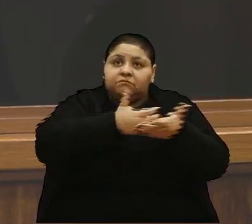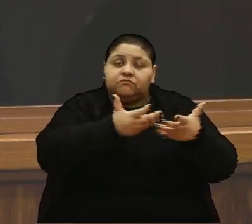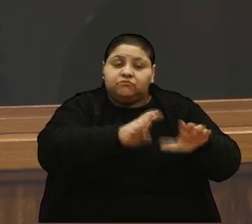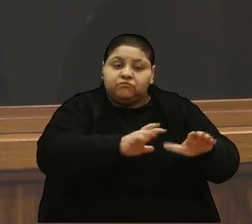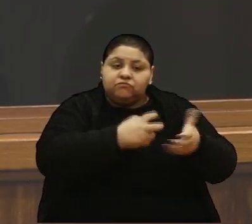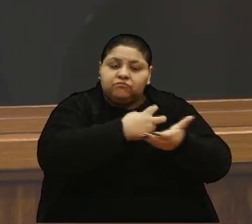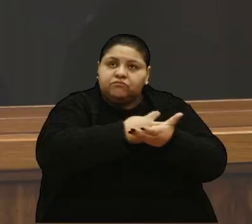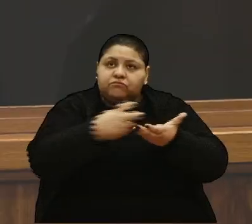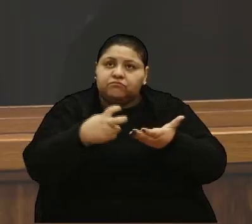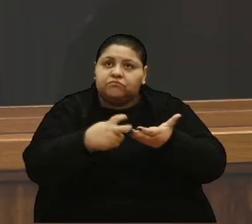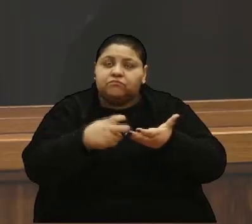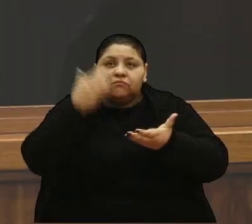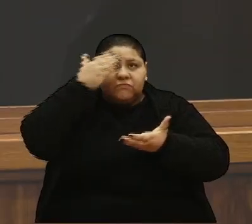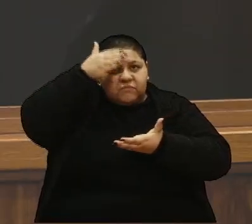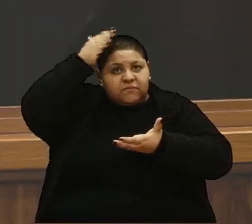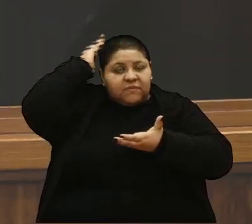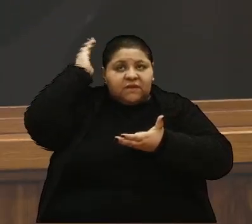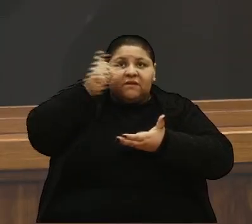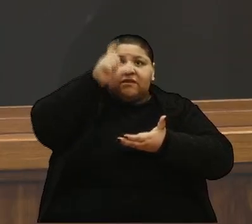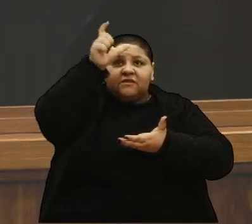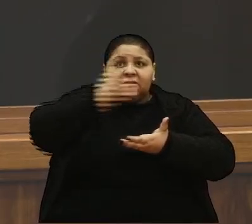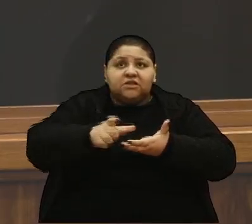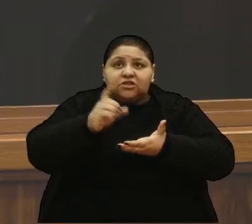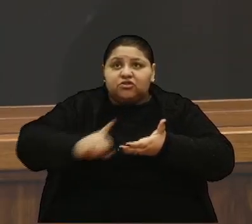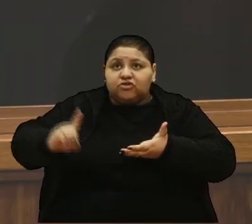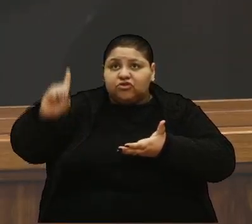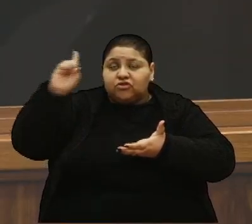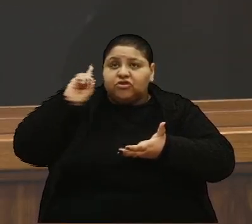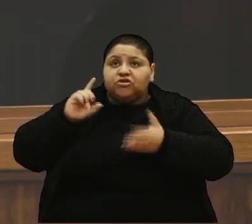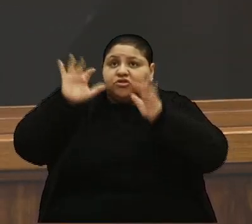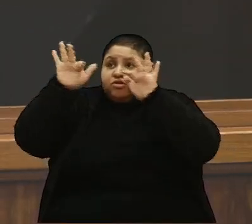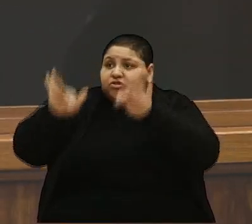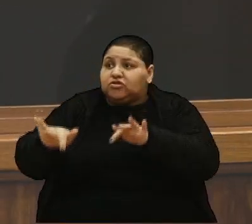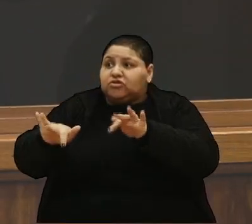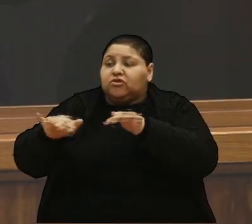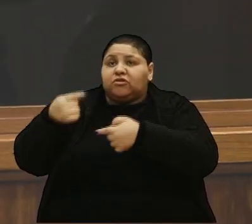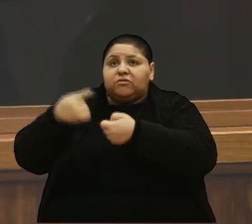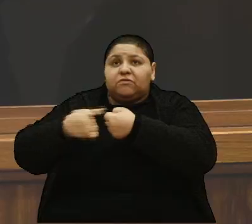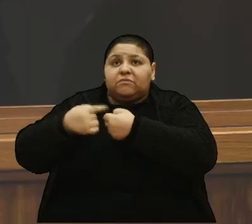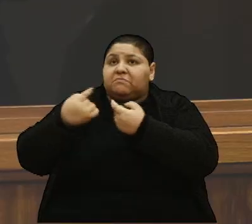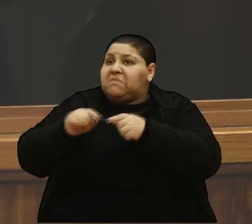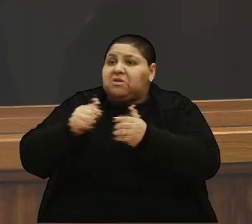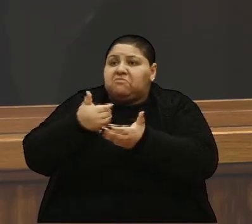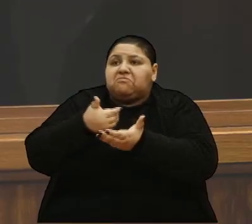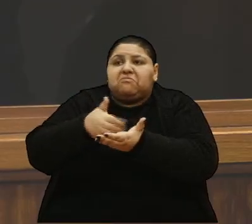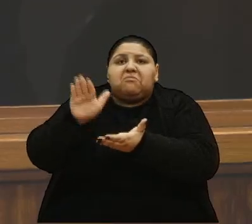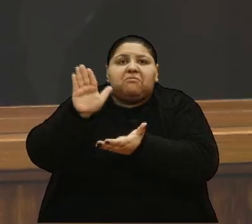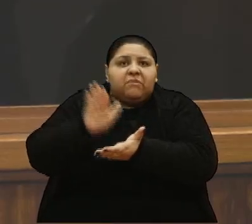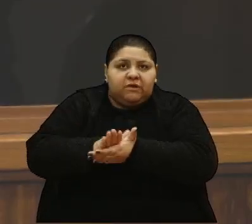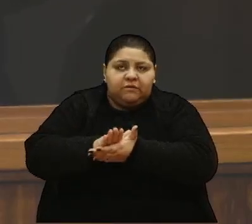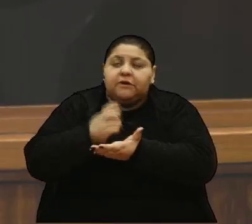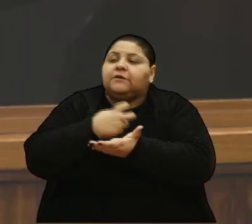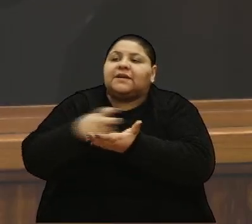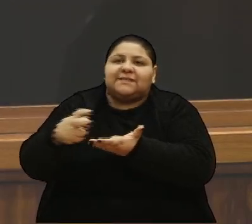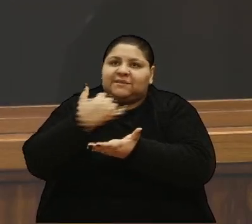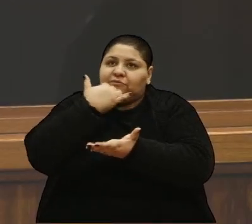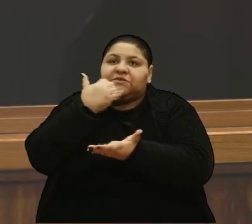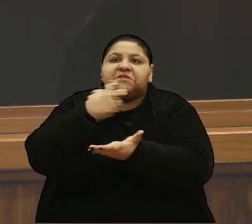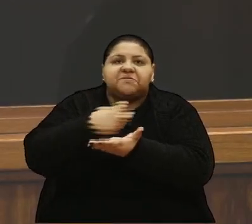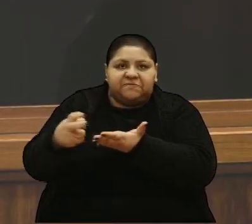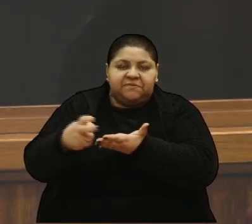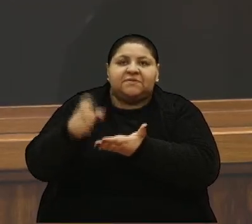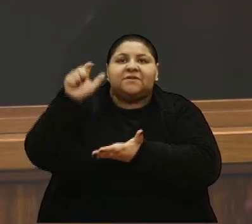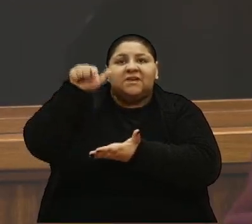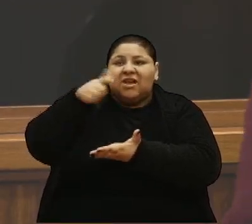impeachment do Guerra, que era um cara de direita, que destruiu Caxias, mas que não era caso de impeachment. Então, eu acho que